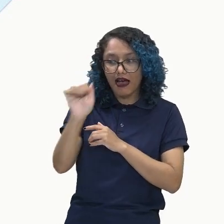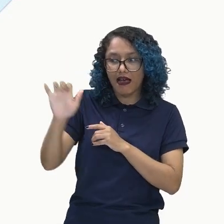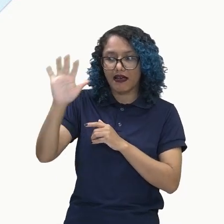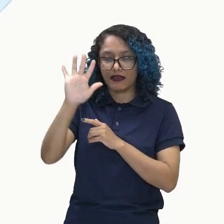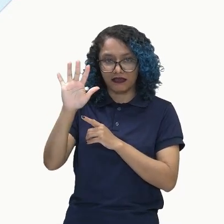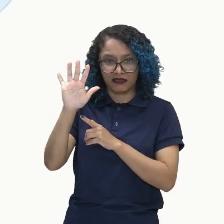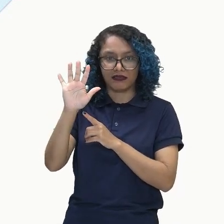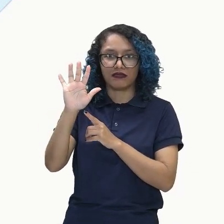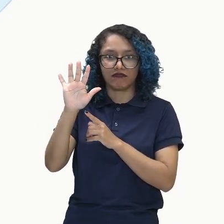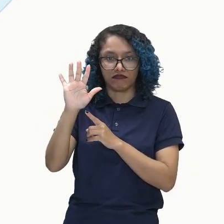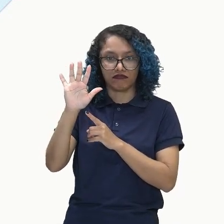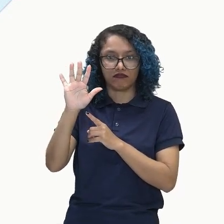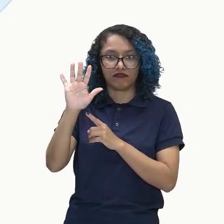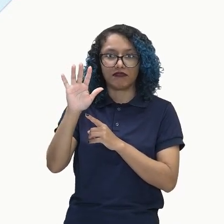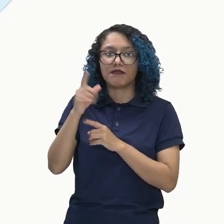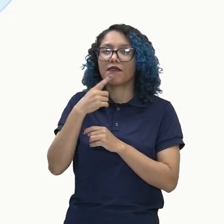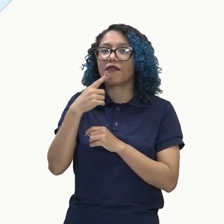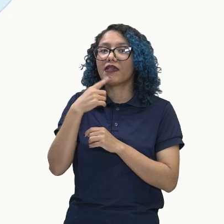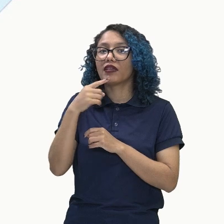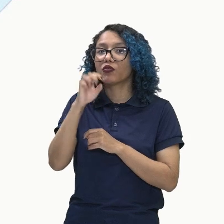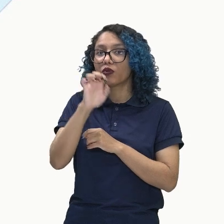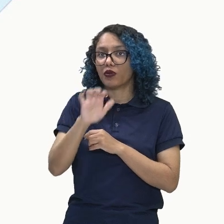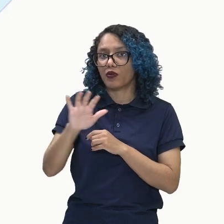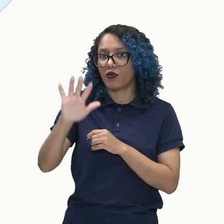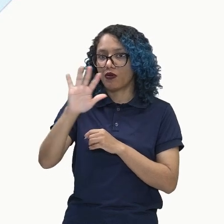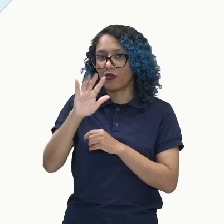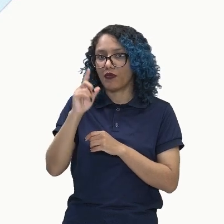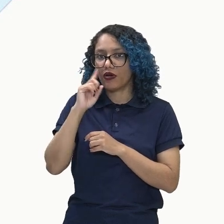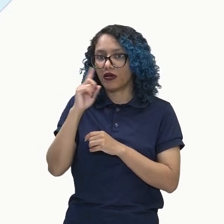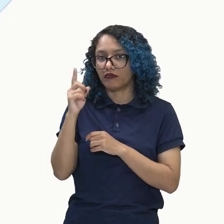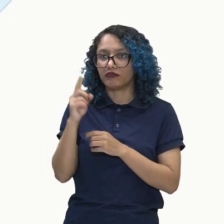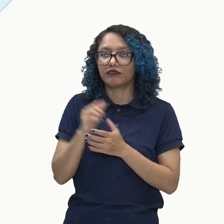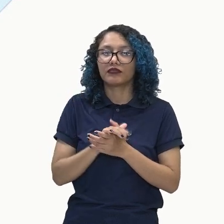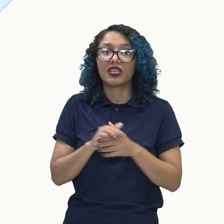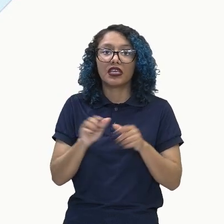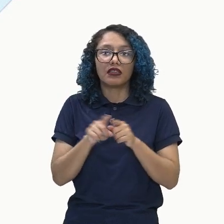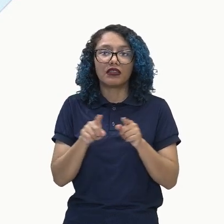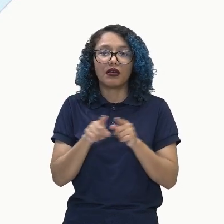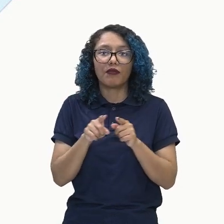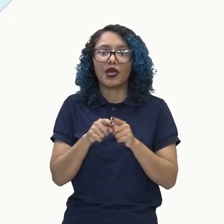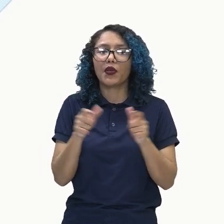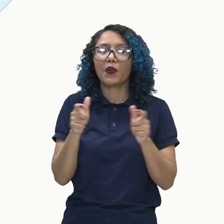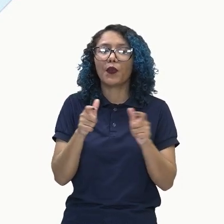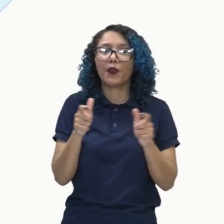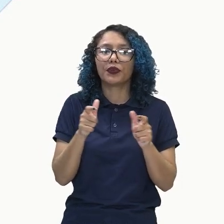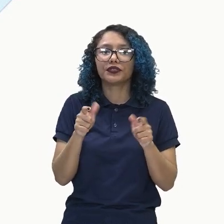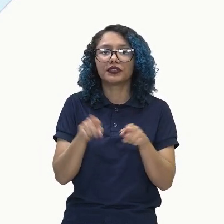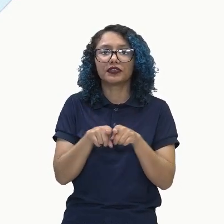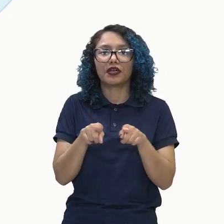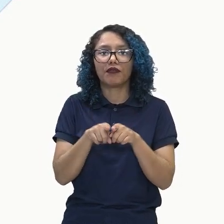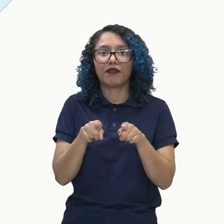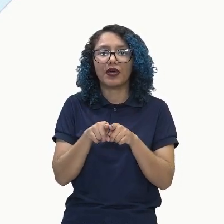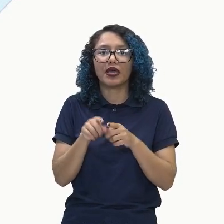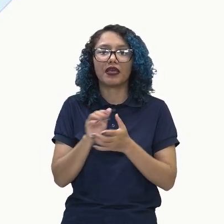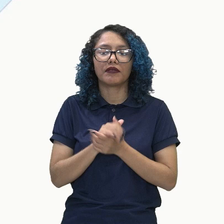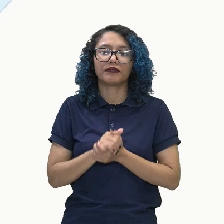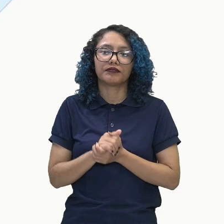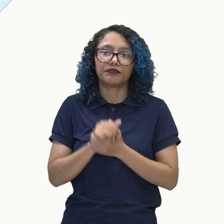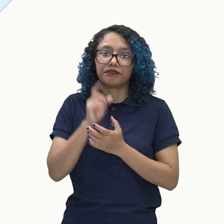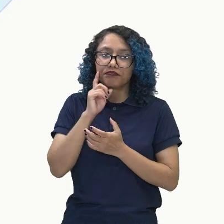na parte próxima à Europa, né? Mas também a gente observa muito aqui